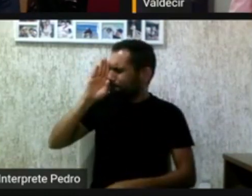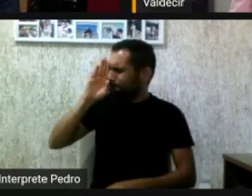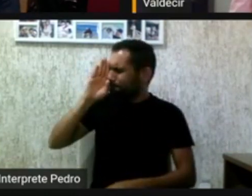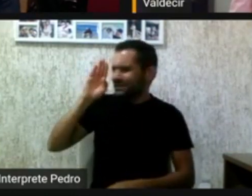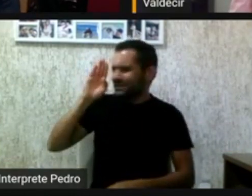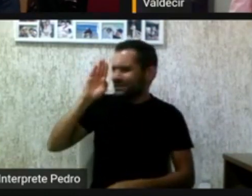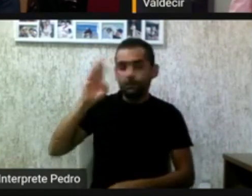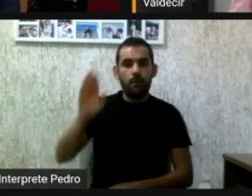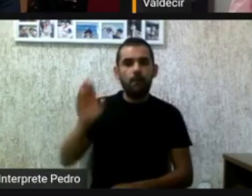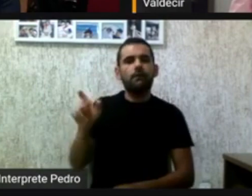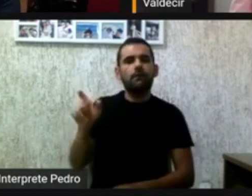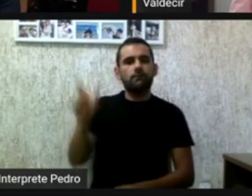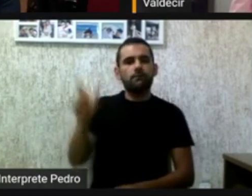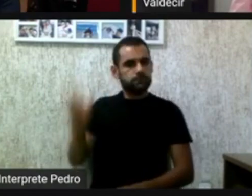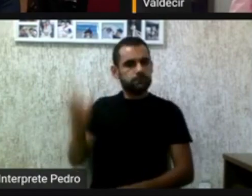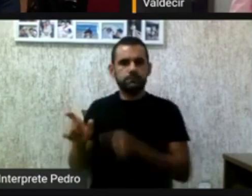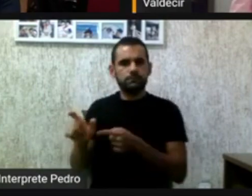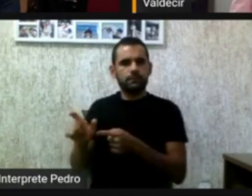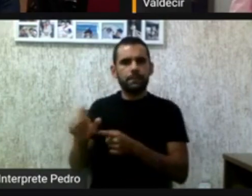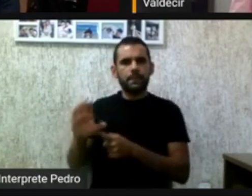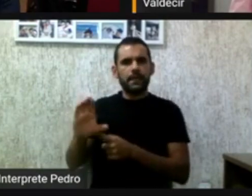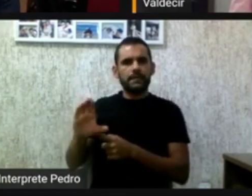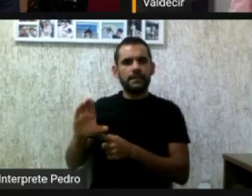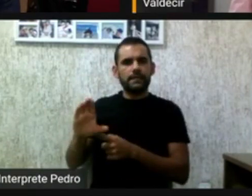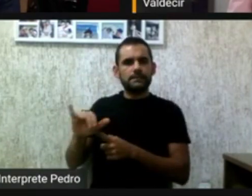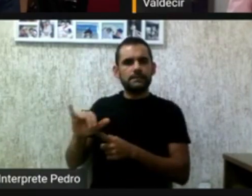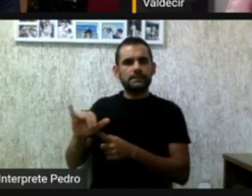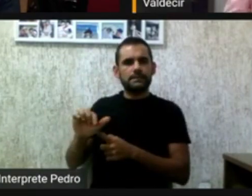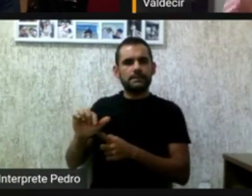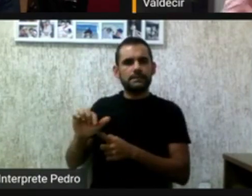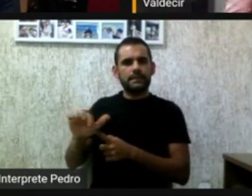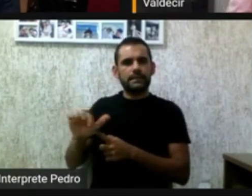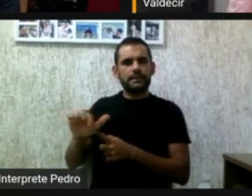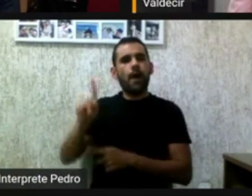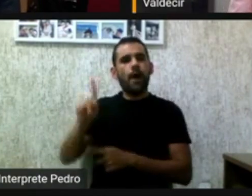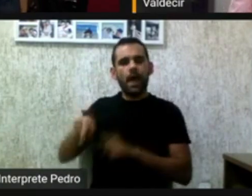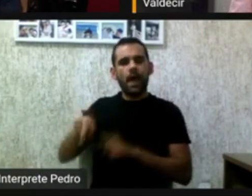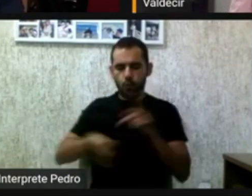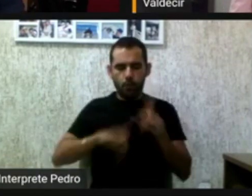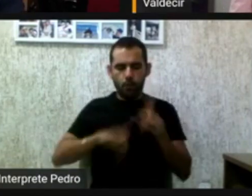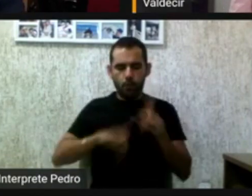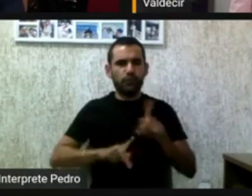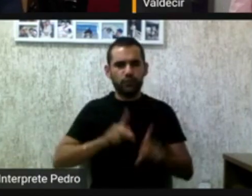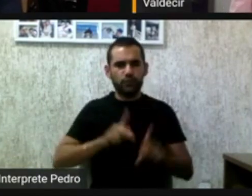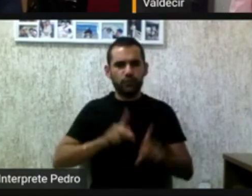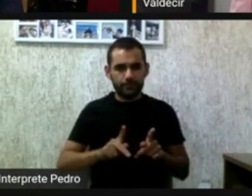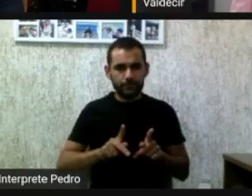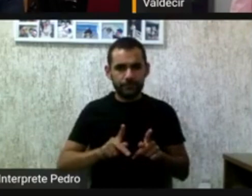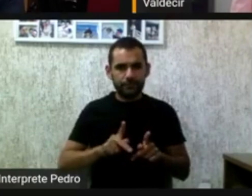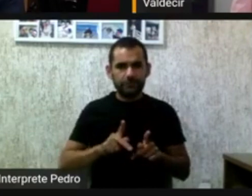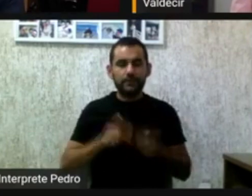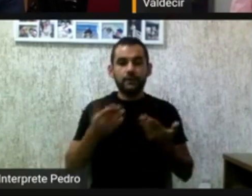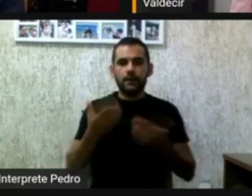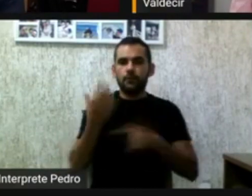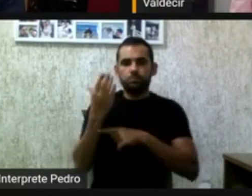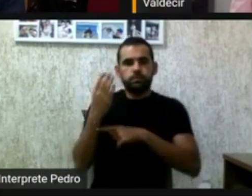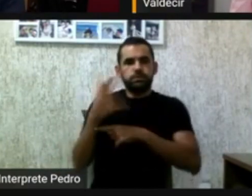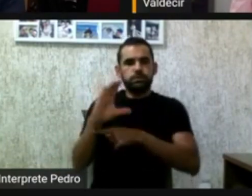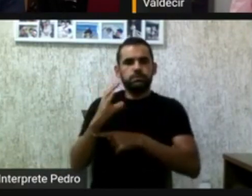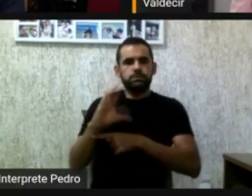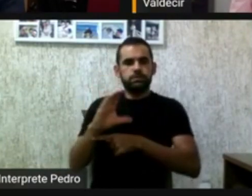o cidadão, é a nossa população, sabe? E nós iremos colocar vários posts na internet